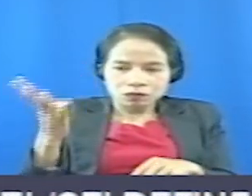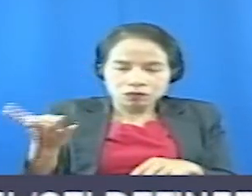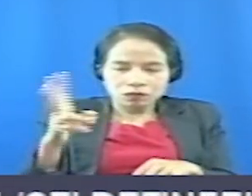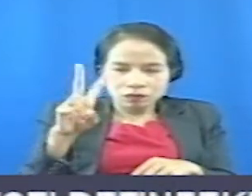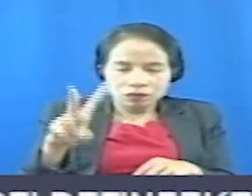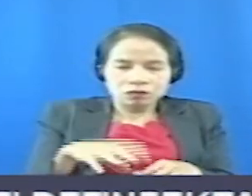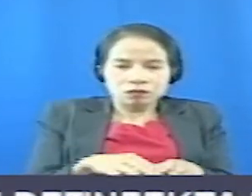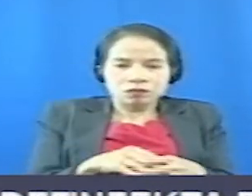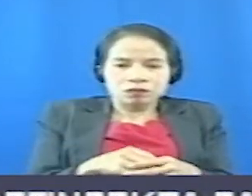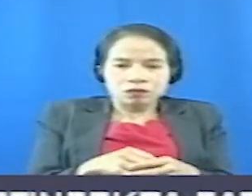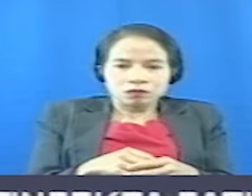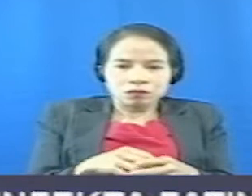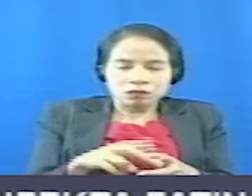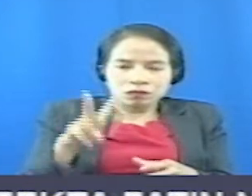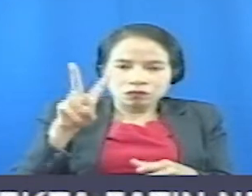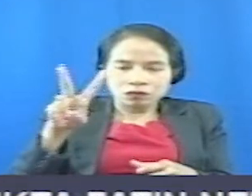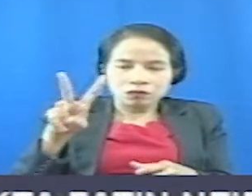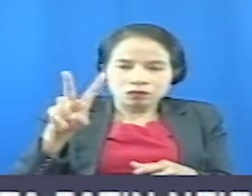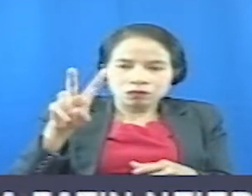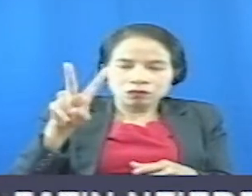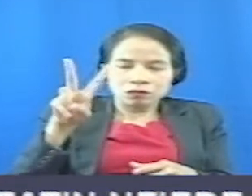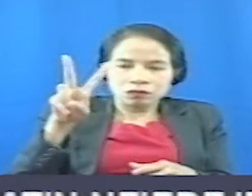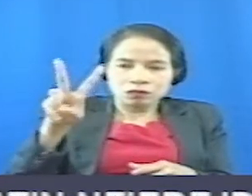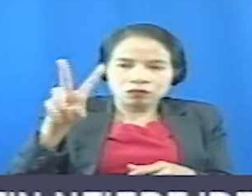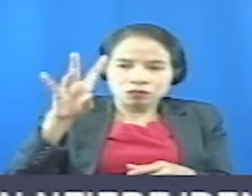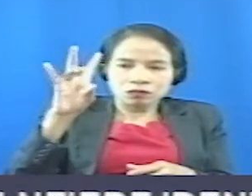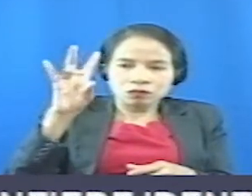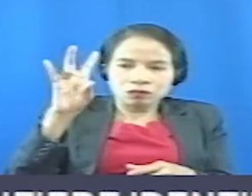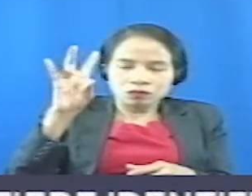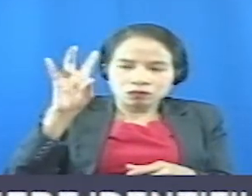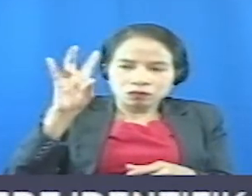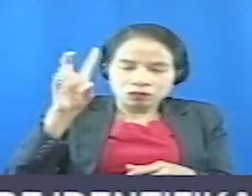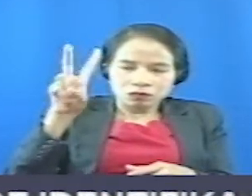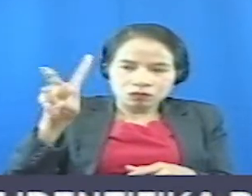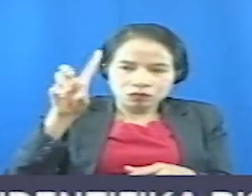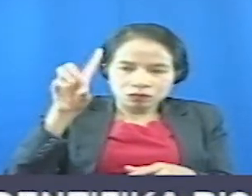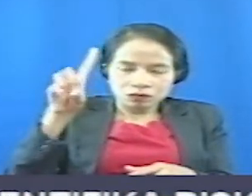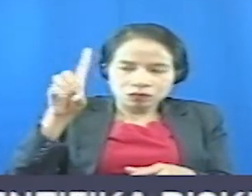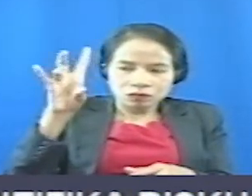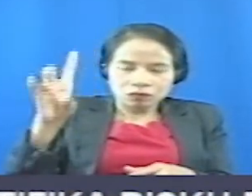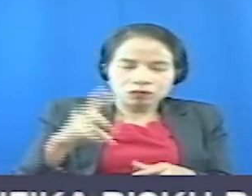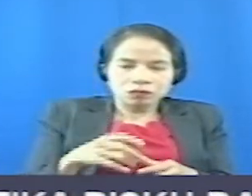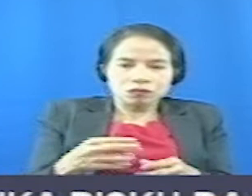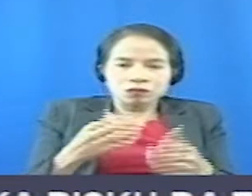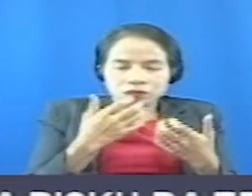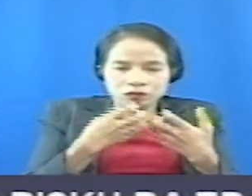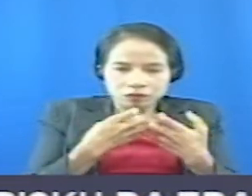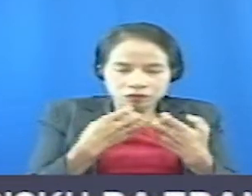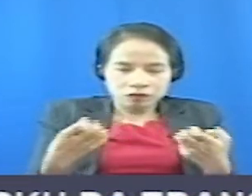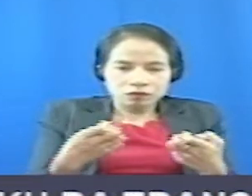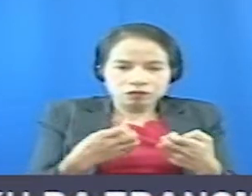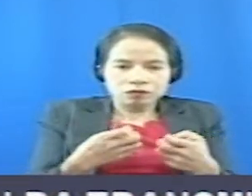caso detectado 217 e a Ili faz o cluster HAT nulo recém rua, namcari e